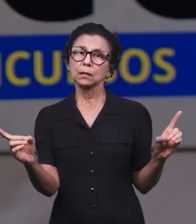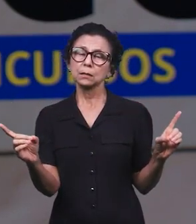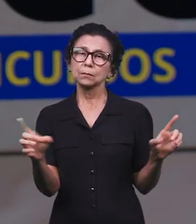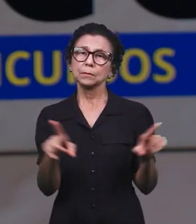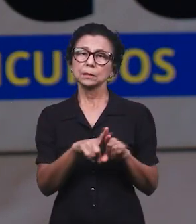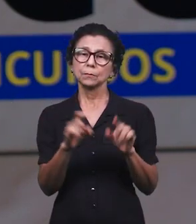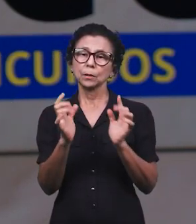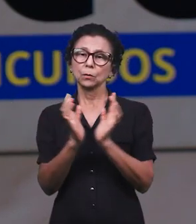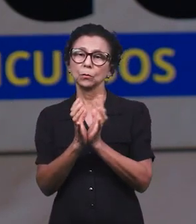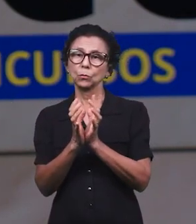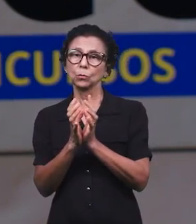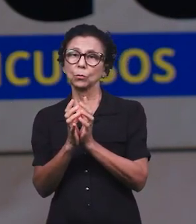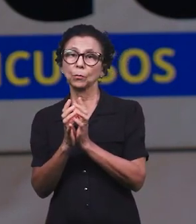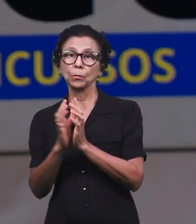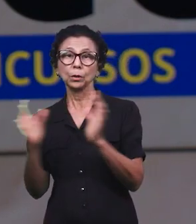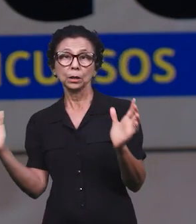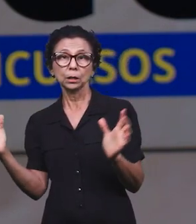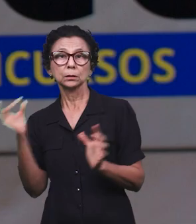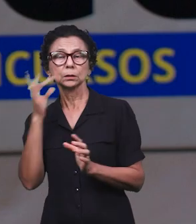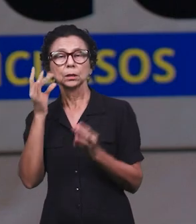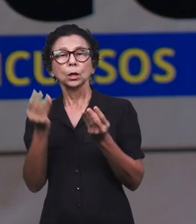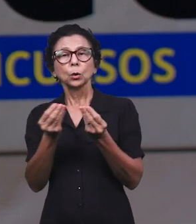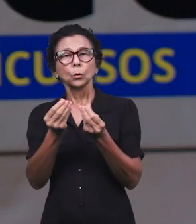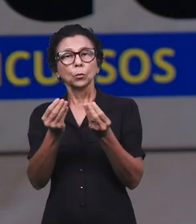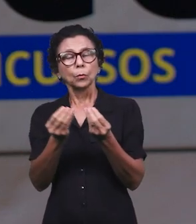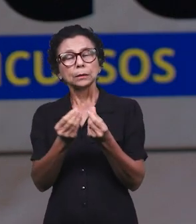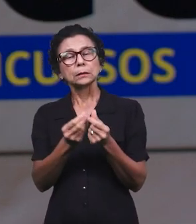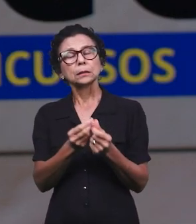de cursos presenciais de muita qualidade